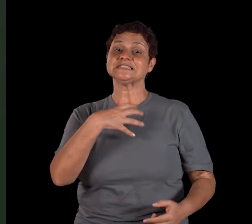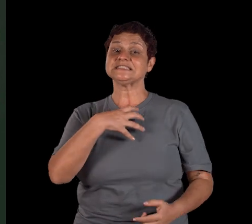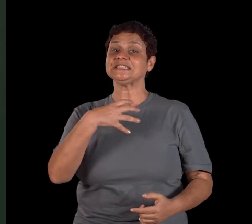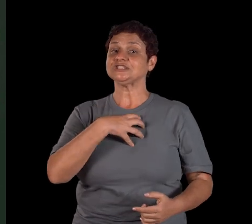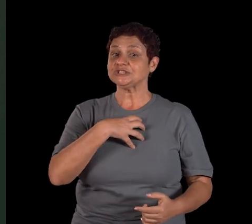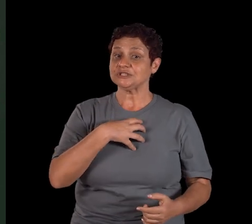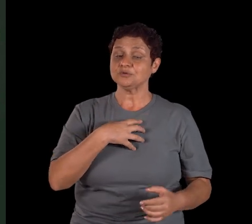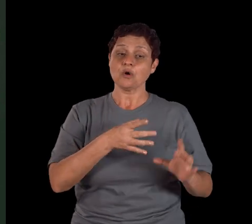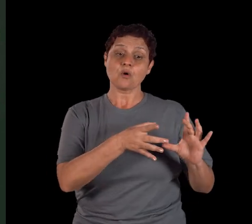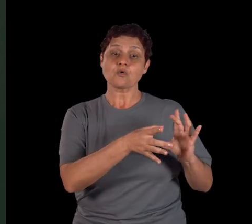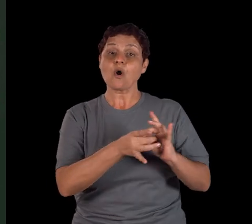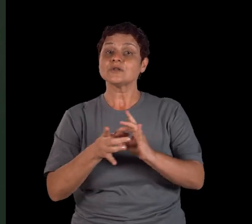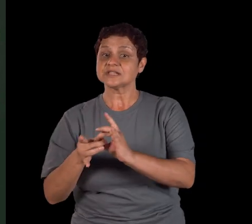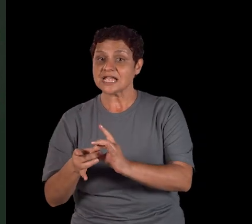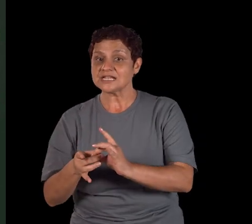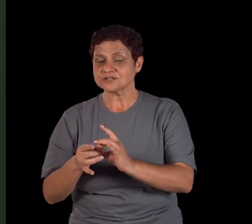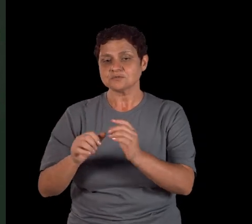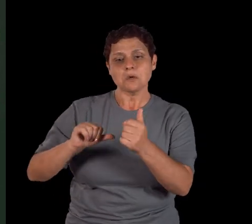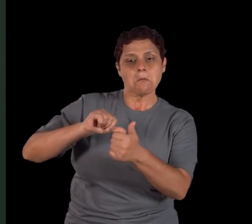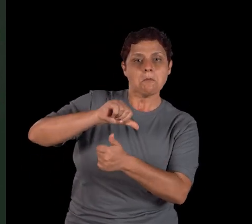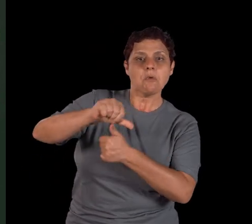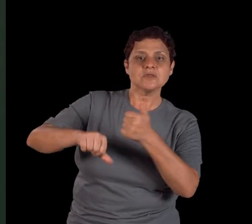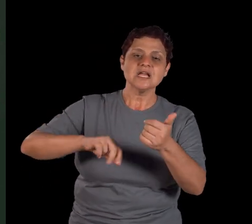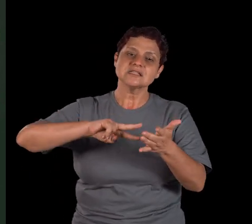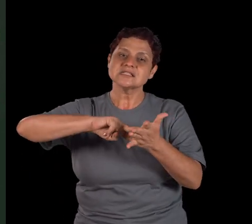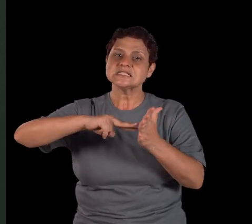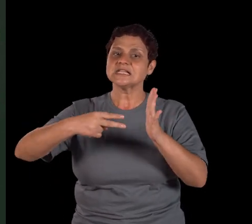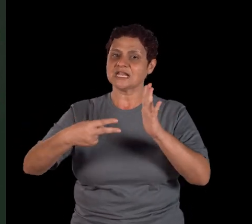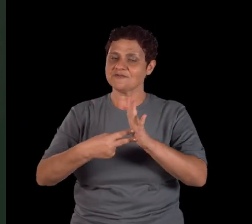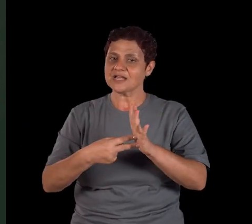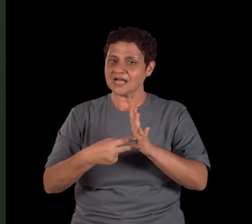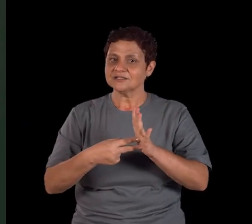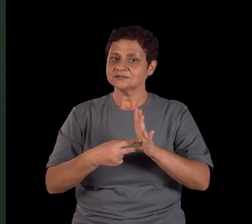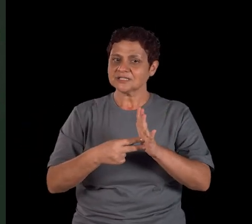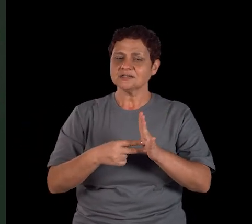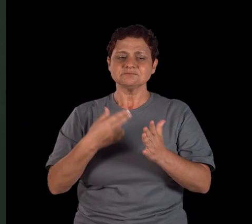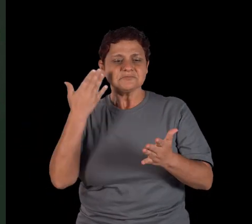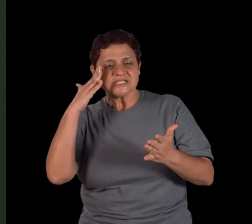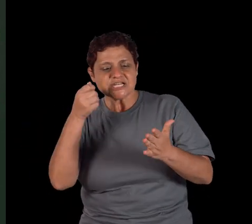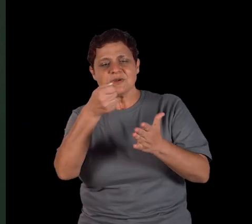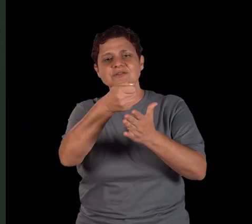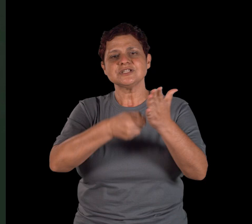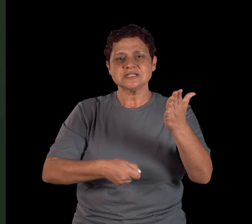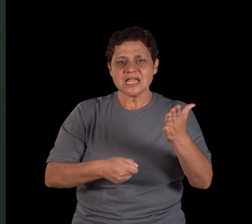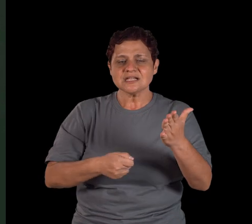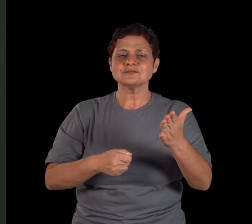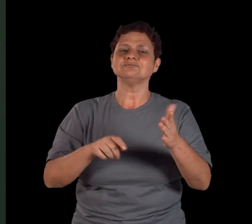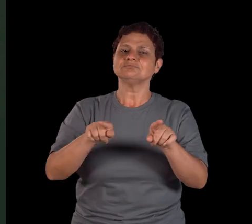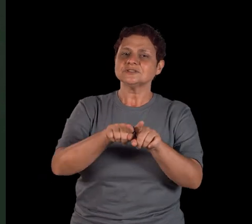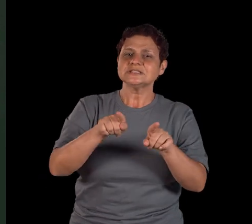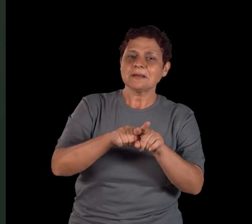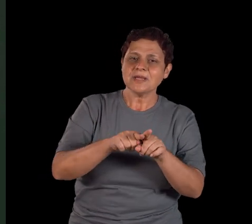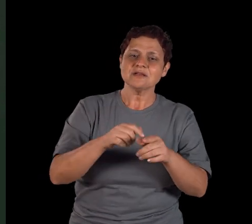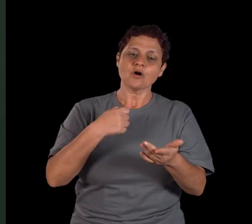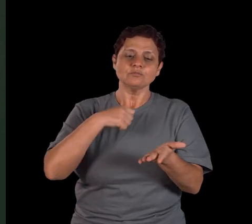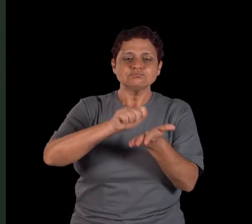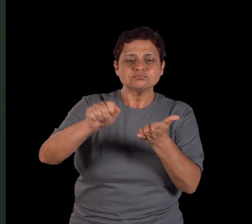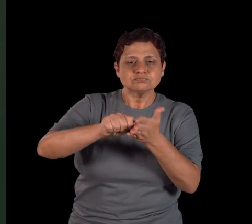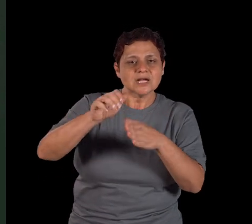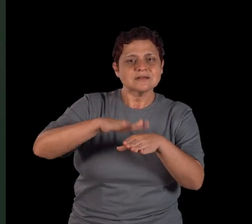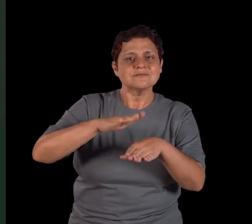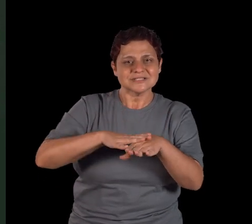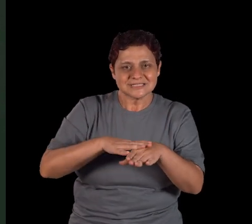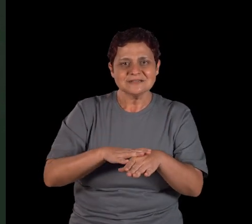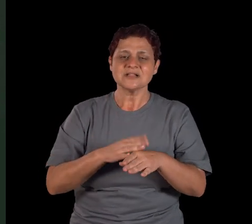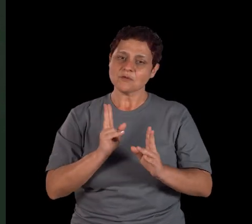sentido, contexto, mudança de sentido, trabalho dentro do texto. Tem a ver com interpretação de texto, tem a ver com produção de texto. A